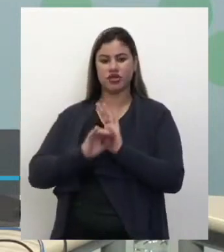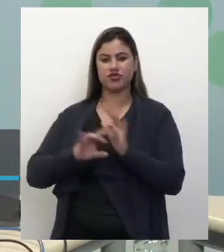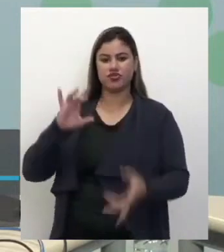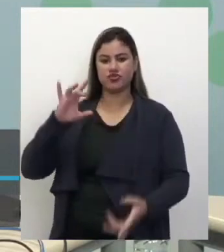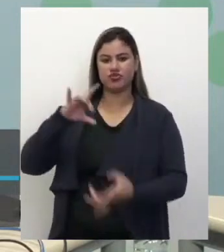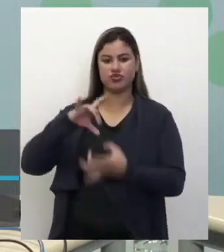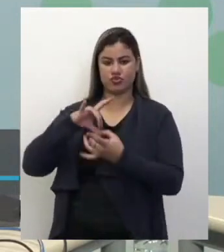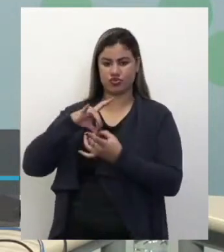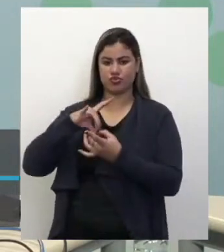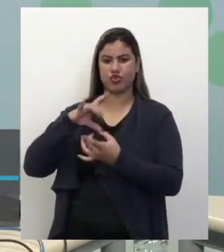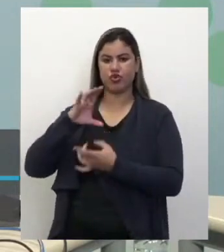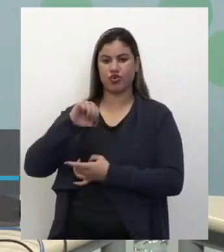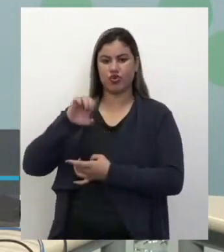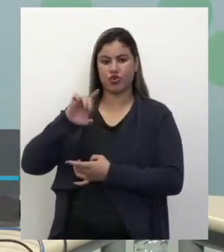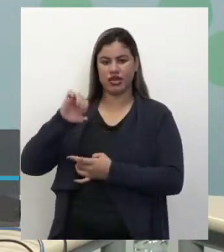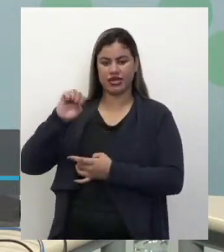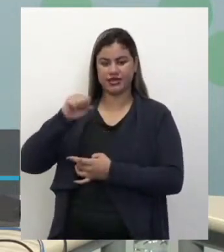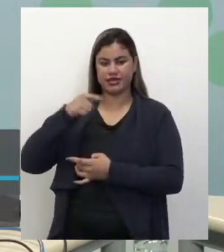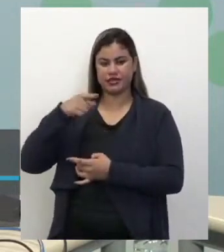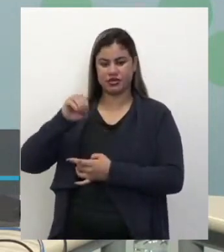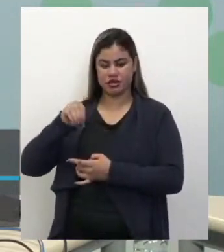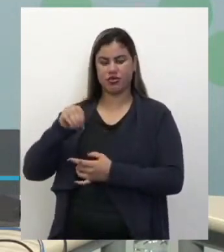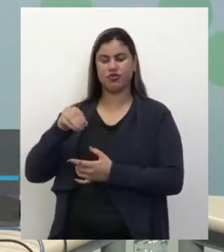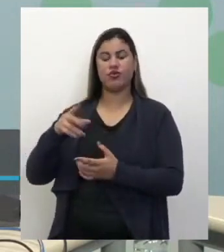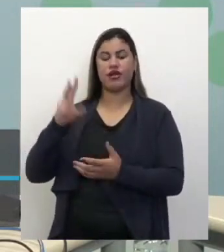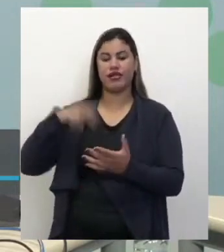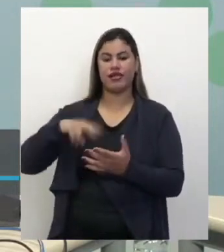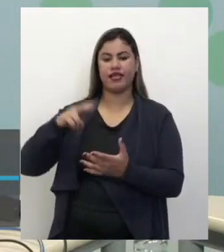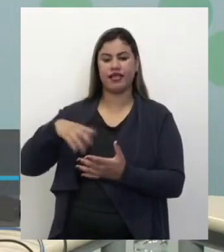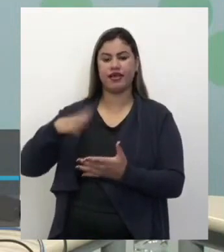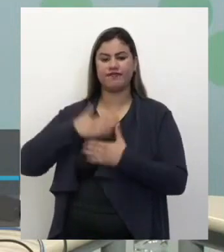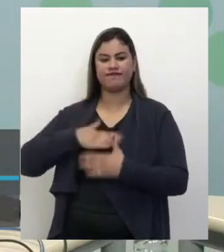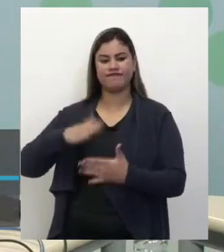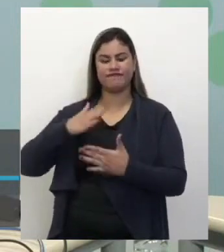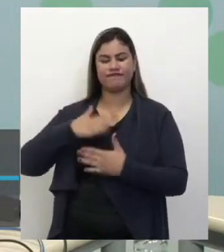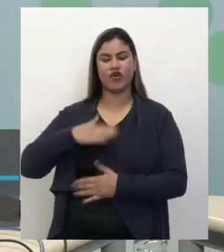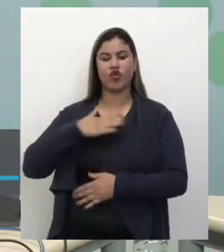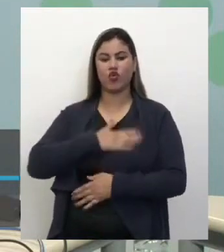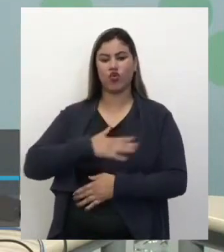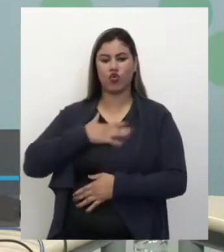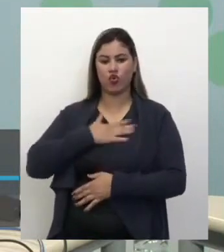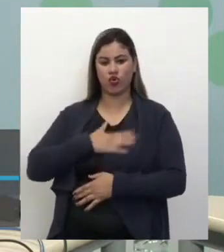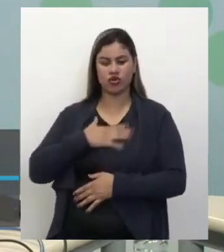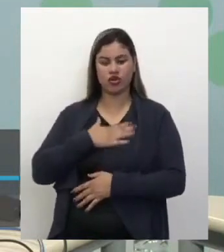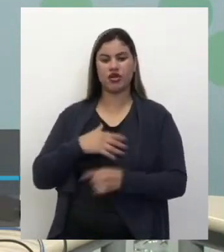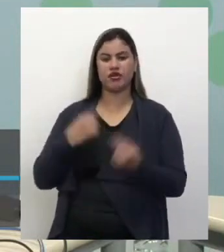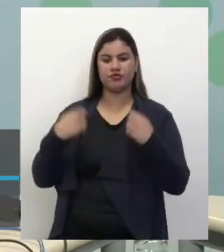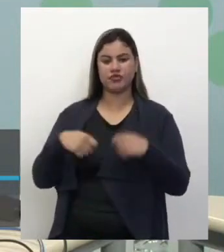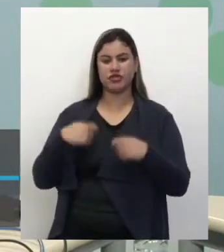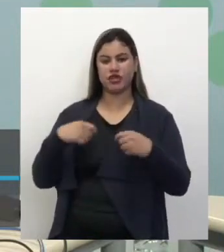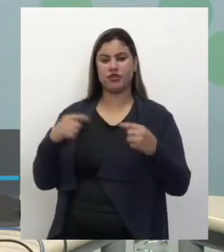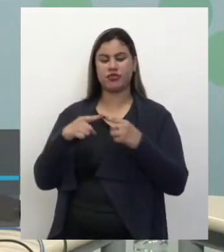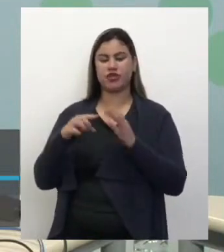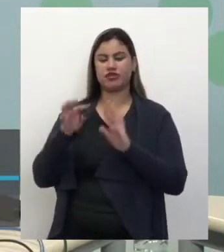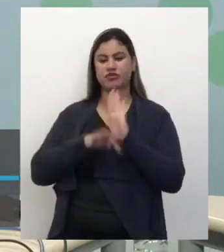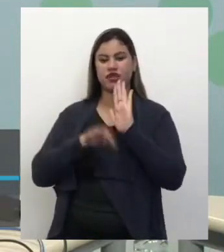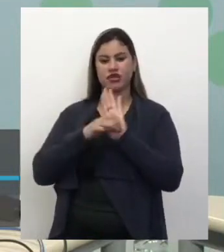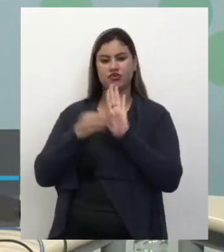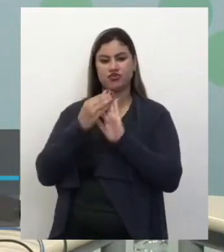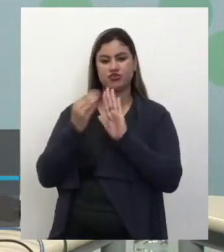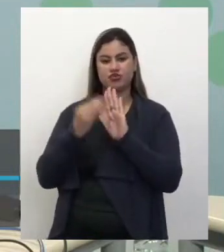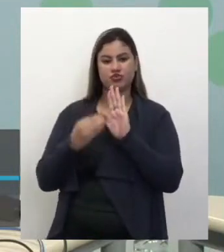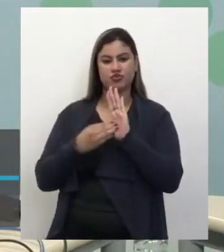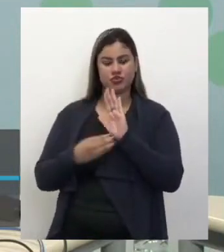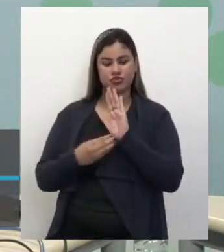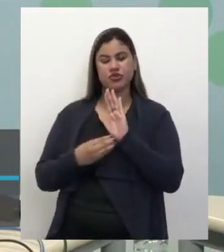texto mais agradável de se ler, né? E a gente precisa muito desses termos na construção textual, né? Para transformar